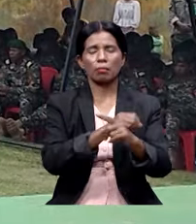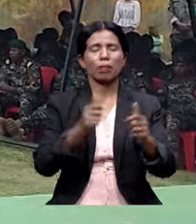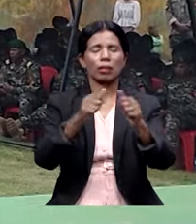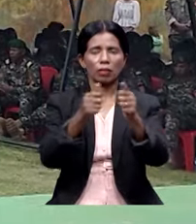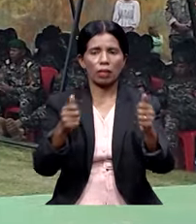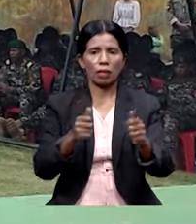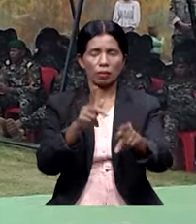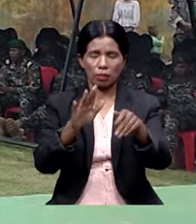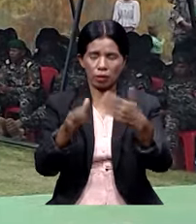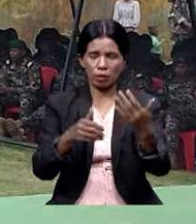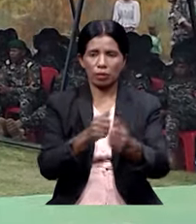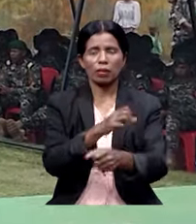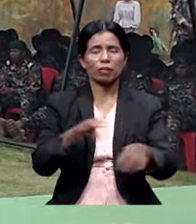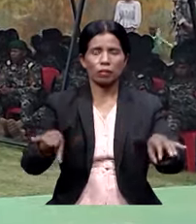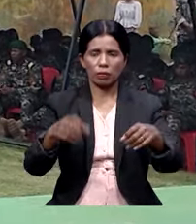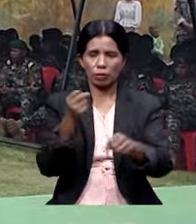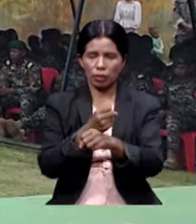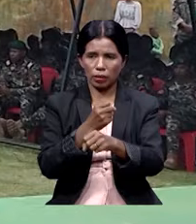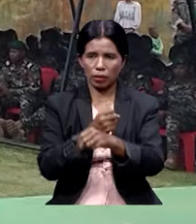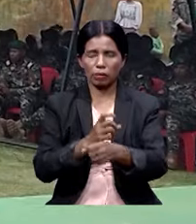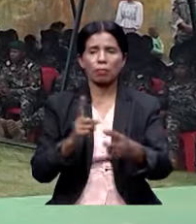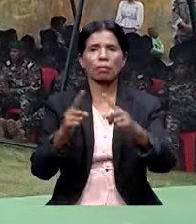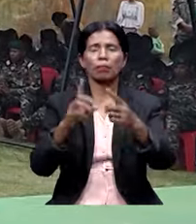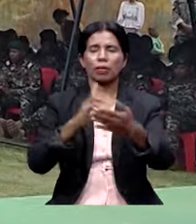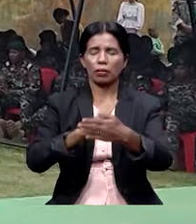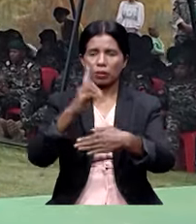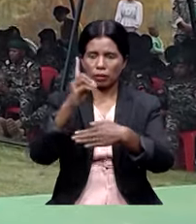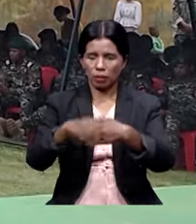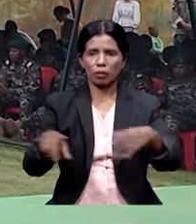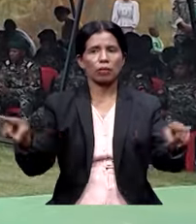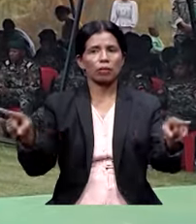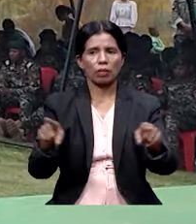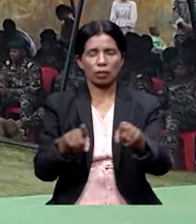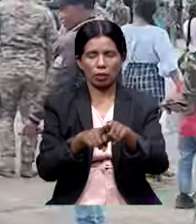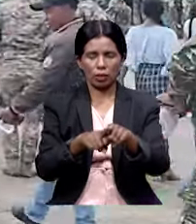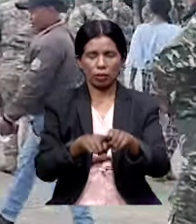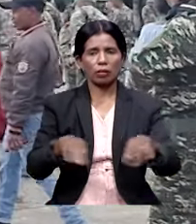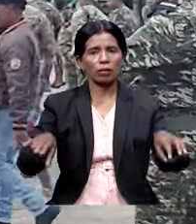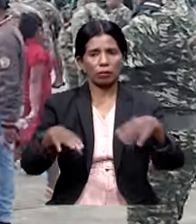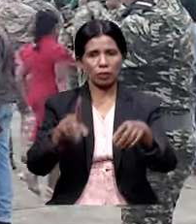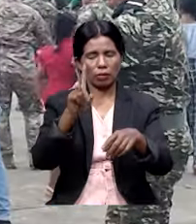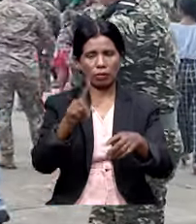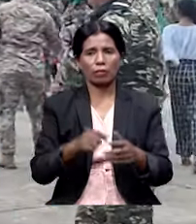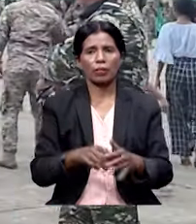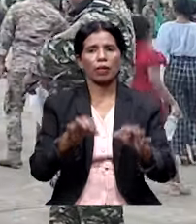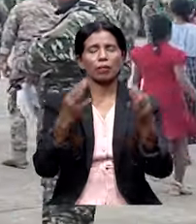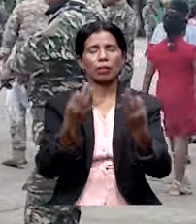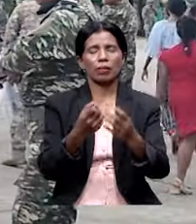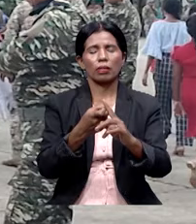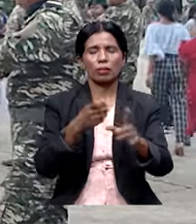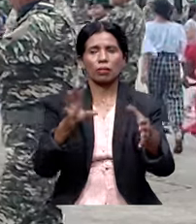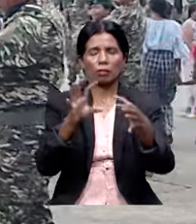no meio esforço da desenvolvimento a nessa nação ida. Família Husi membro